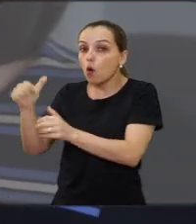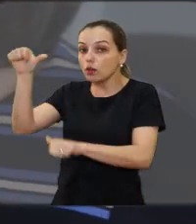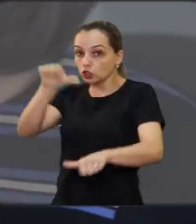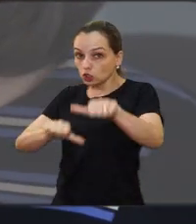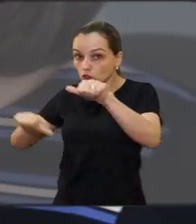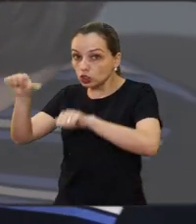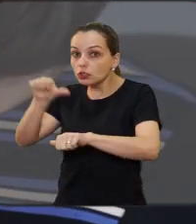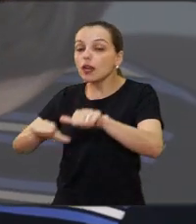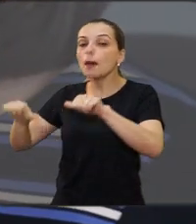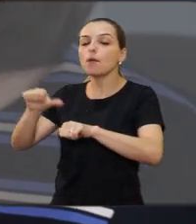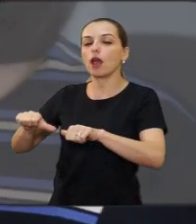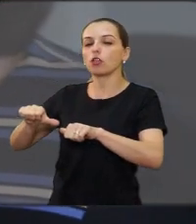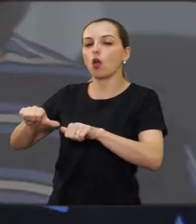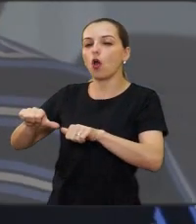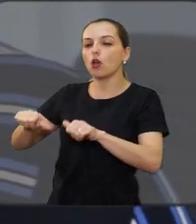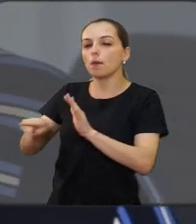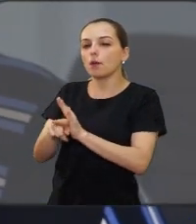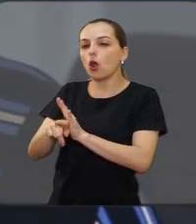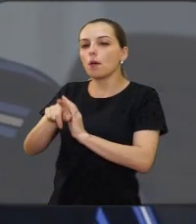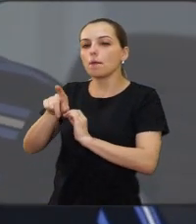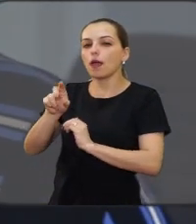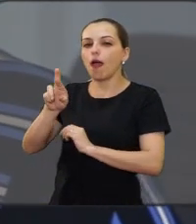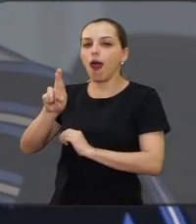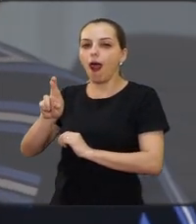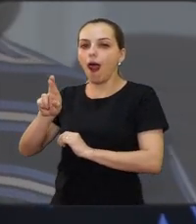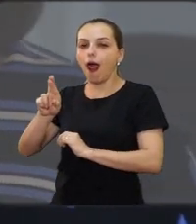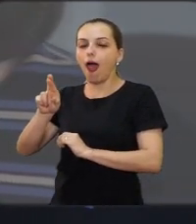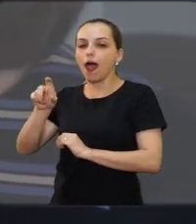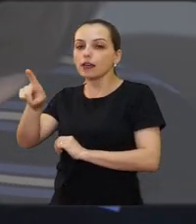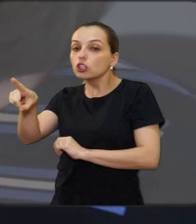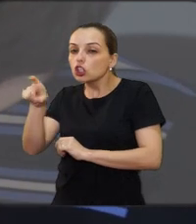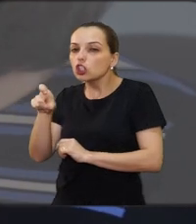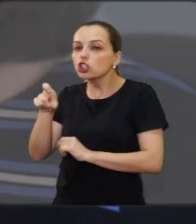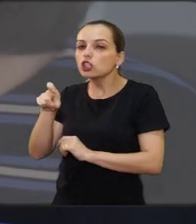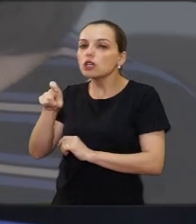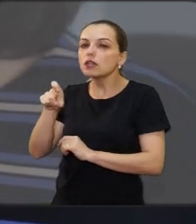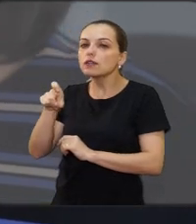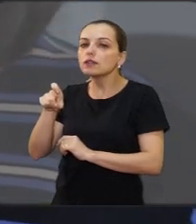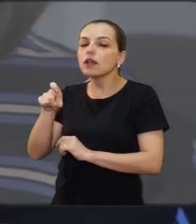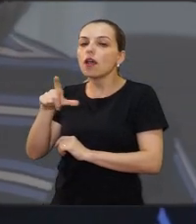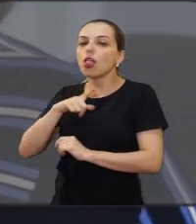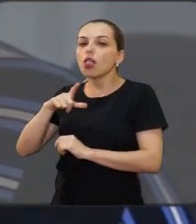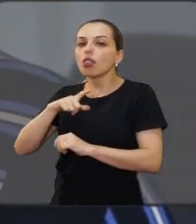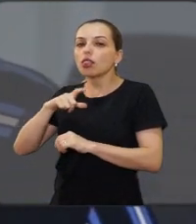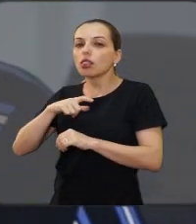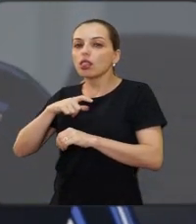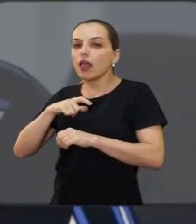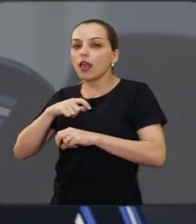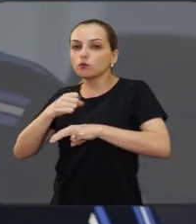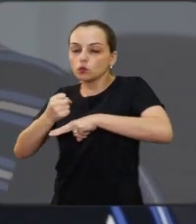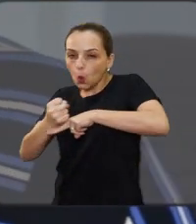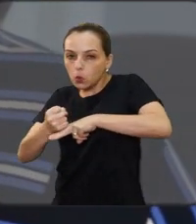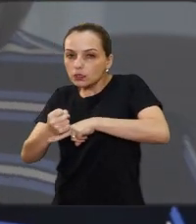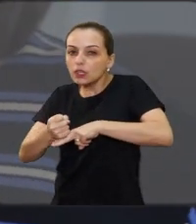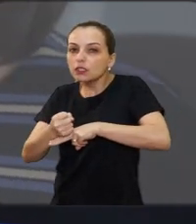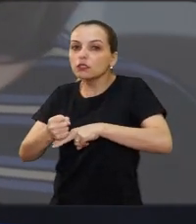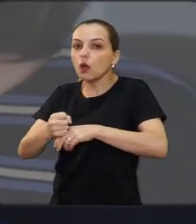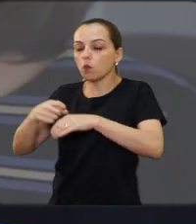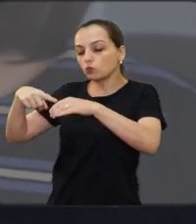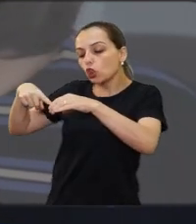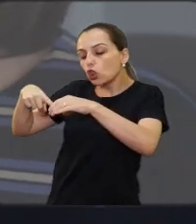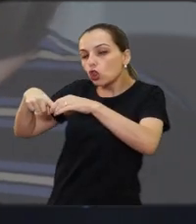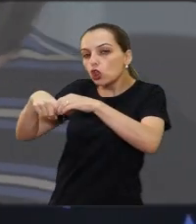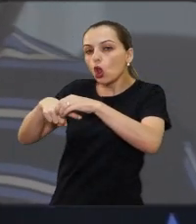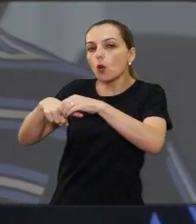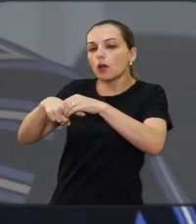Teremos laboratório de análises clínicas, teremos raio-x, teremos ultrassom, tomografia, endoscopia